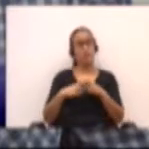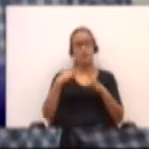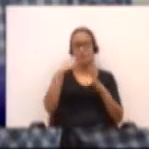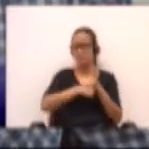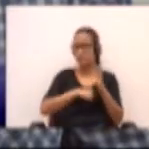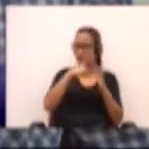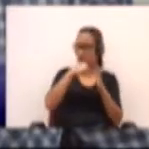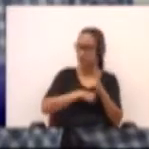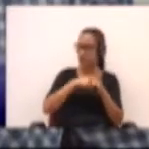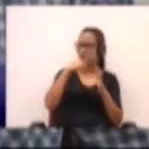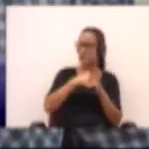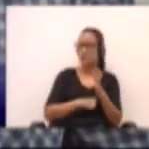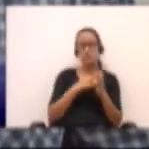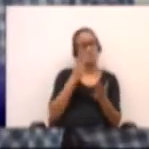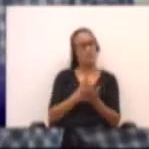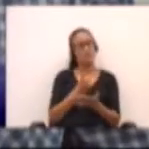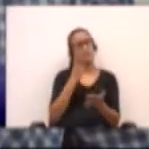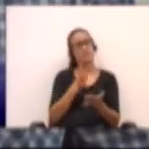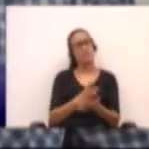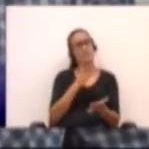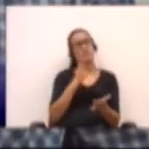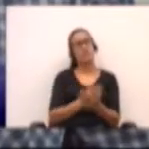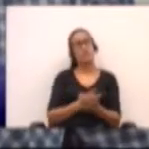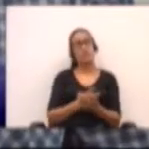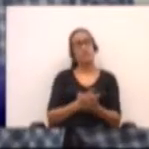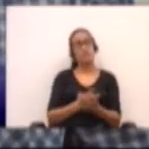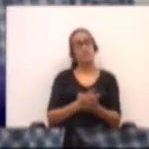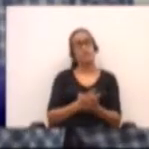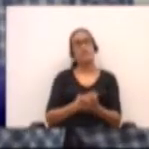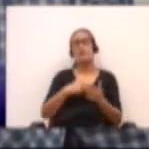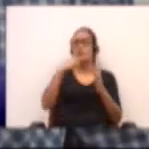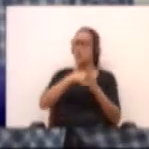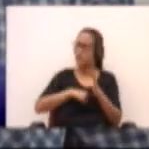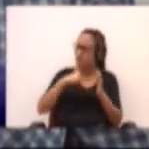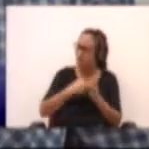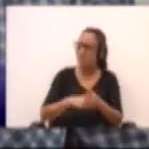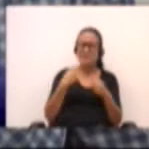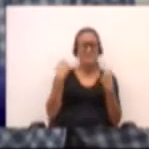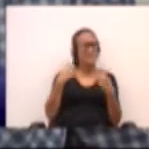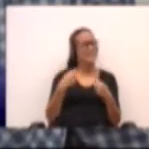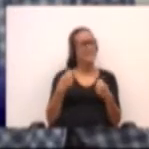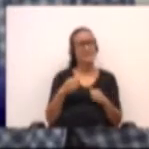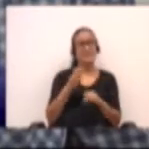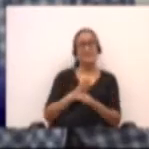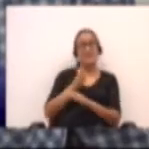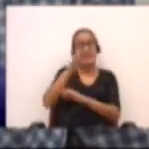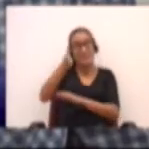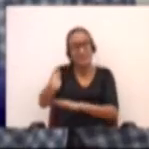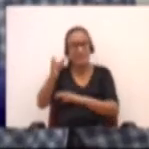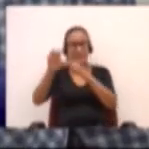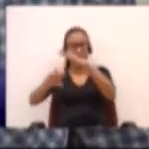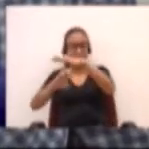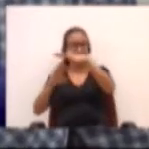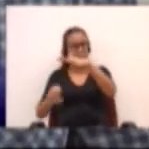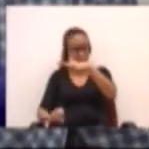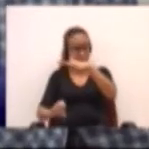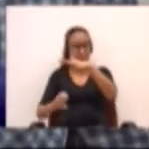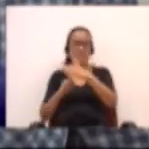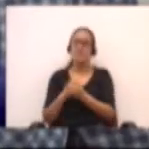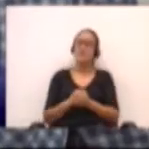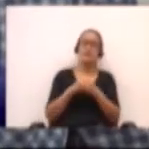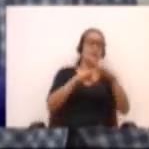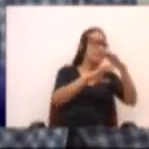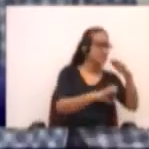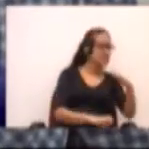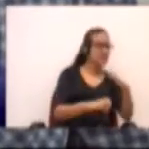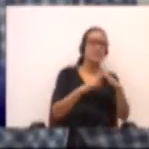as pessoas irem até o INCRA, não há luta se não for o SPU, como vocês foram junto comigo, eu fui junto com vocês,